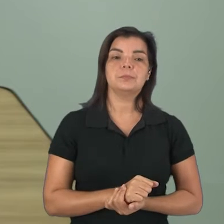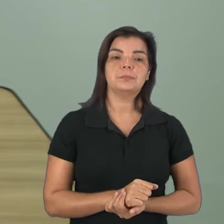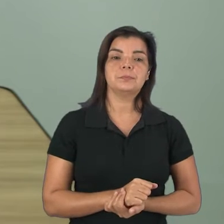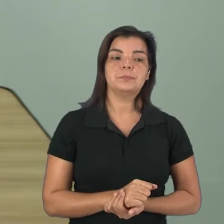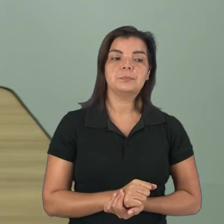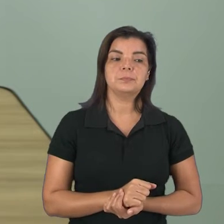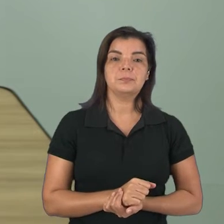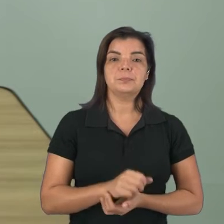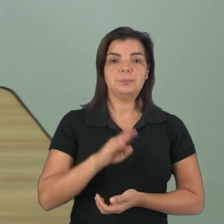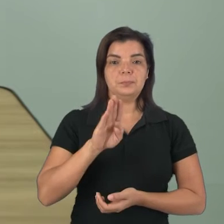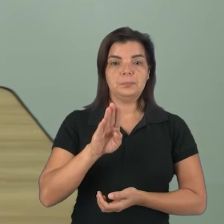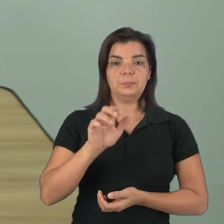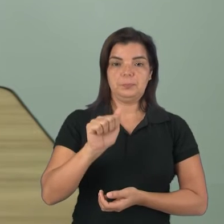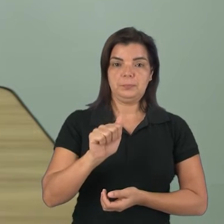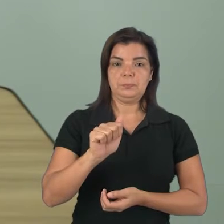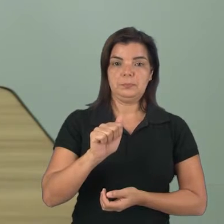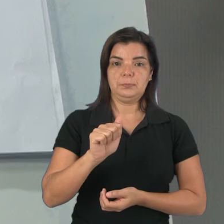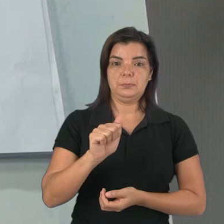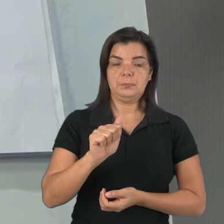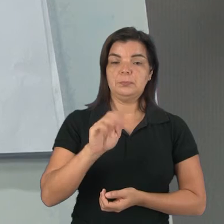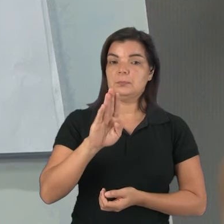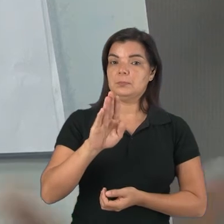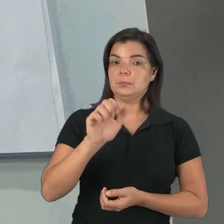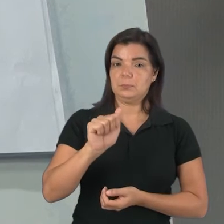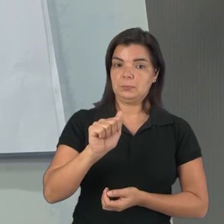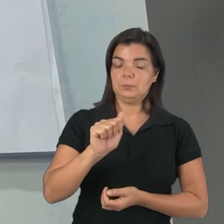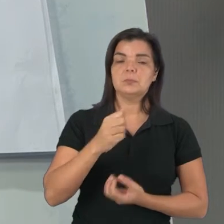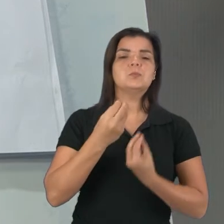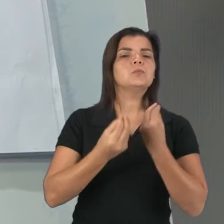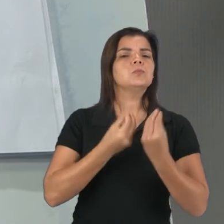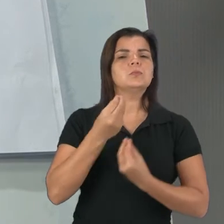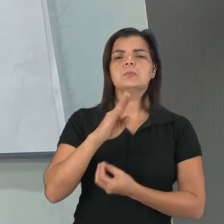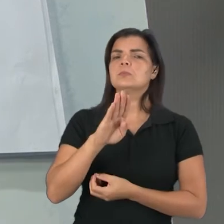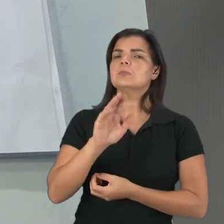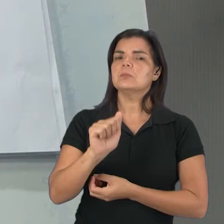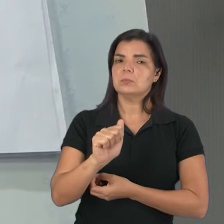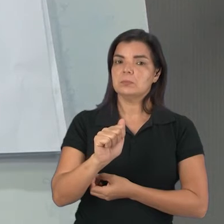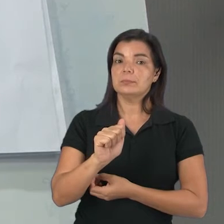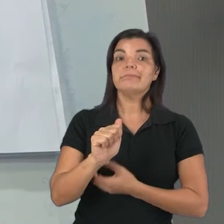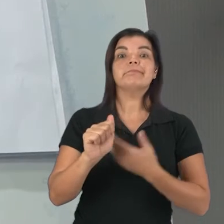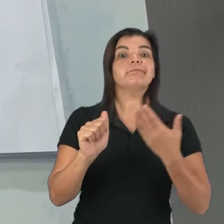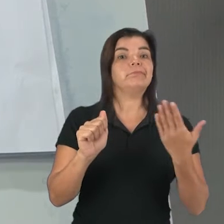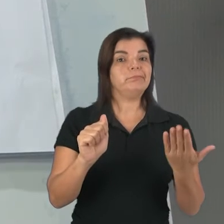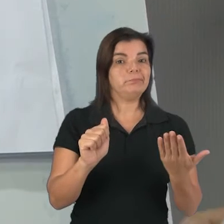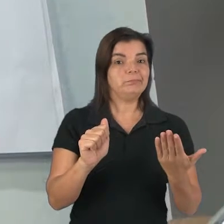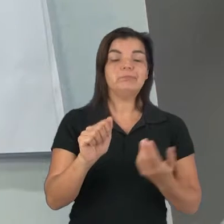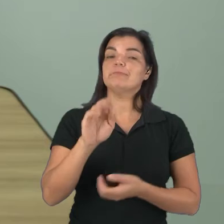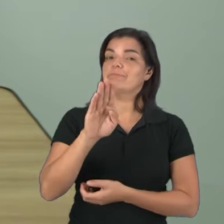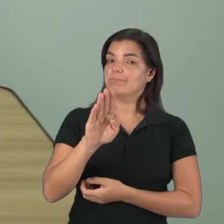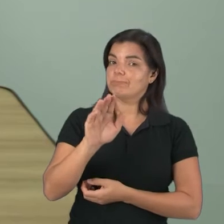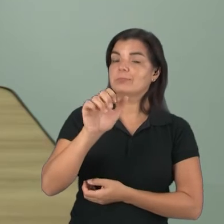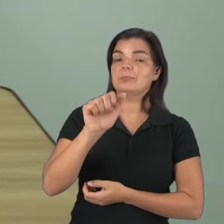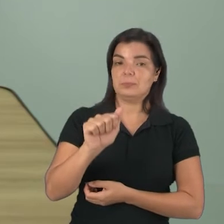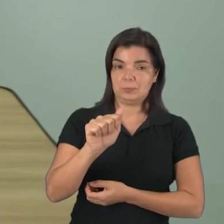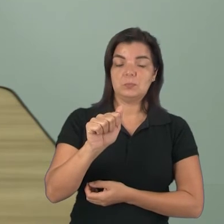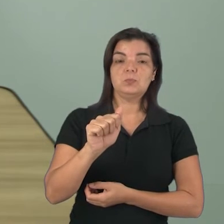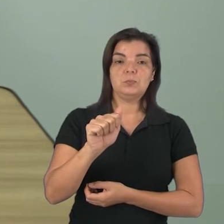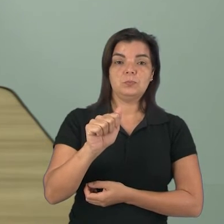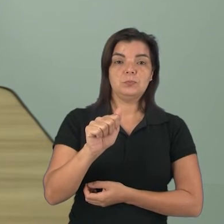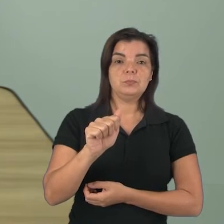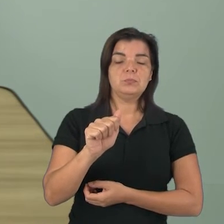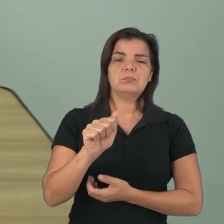da palavra banana vamos falar Bah mas como é que é o bar aí eu odeio a